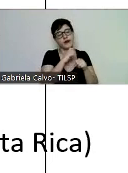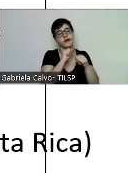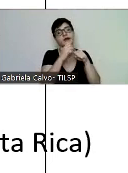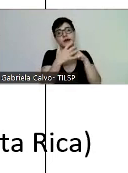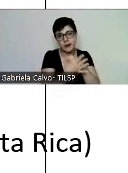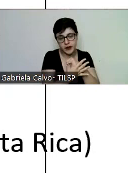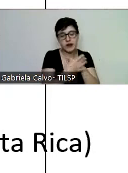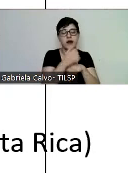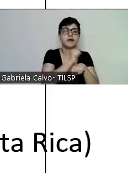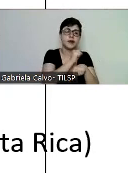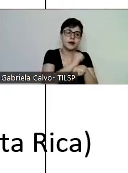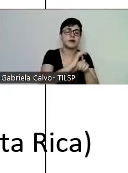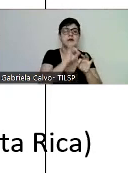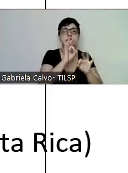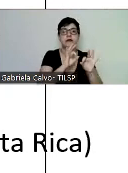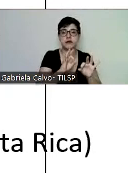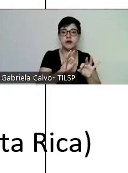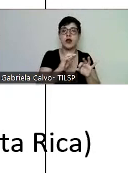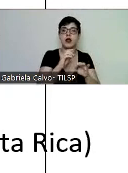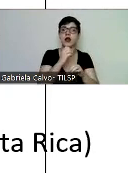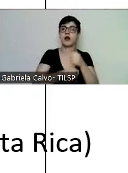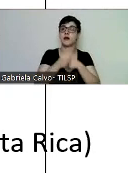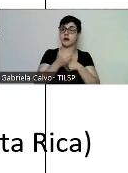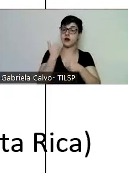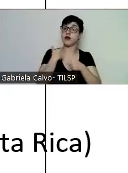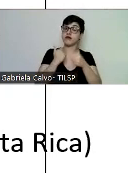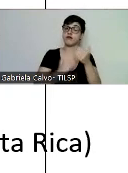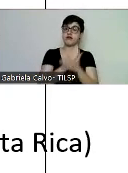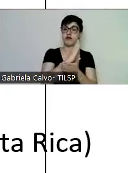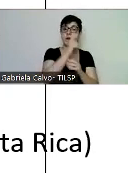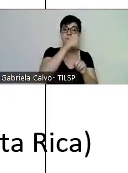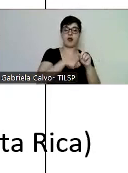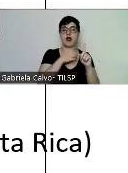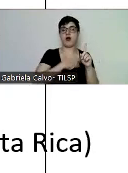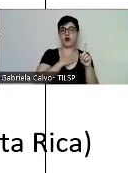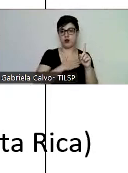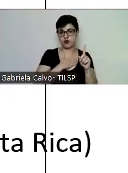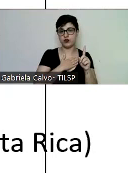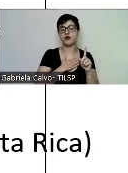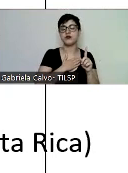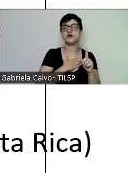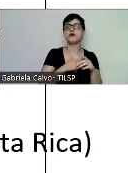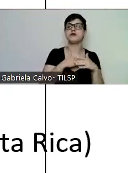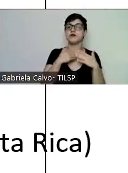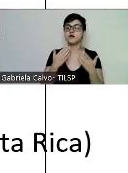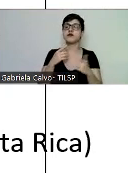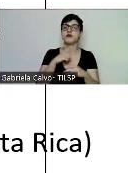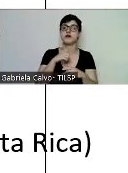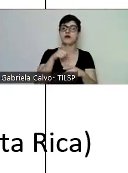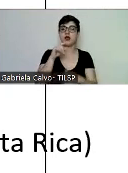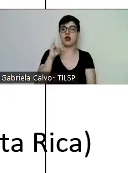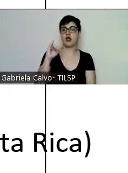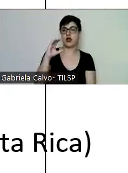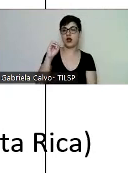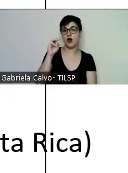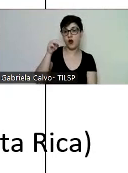aprovação no ano passado em agosto de 2022 esse comitê né conhecido como icon